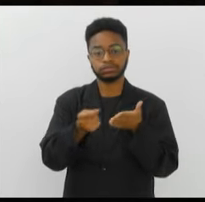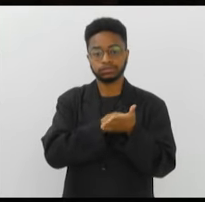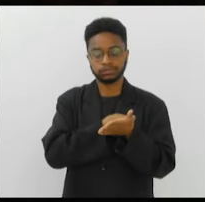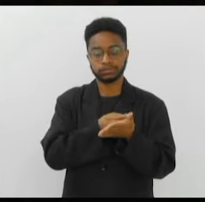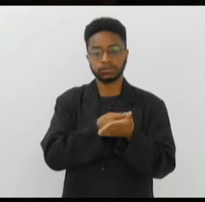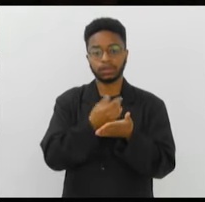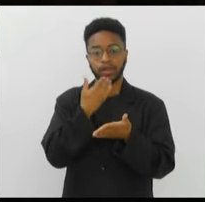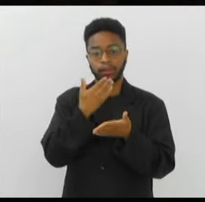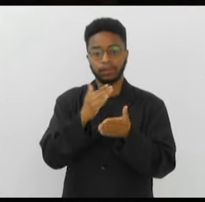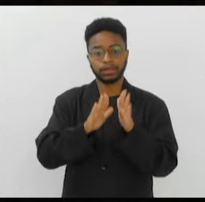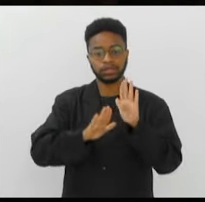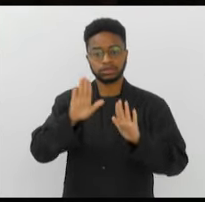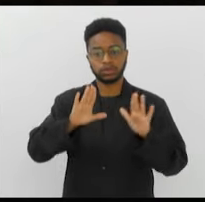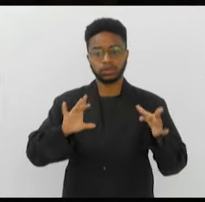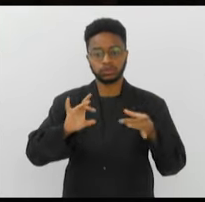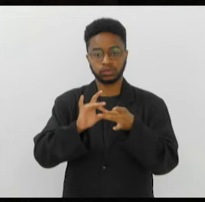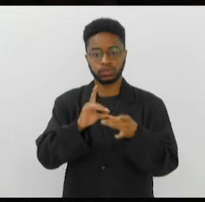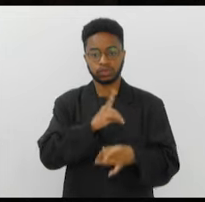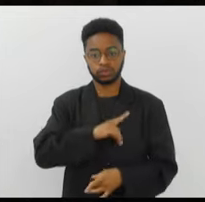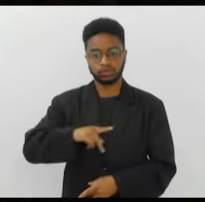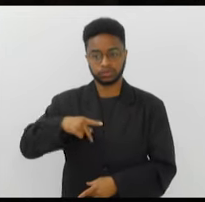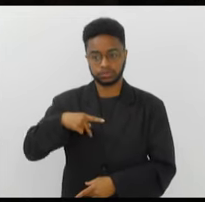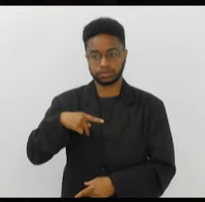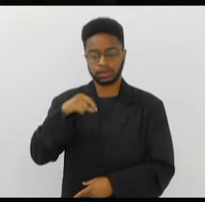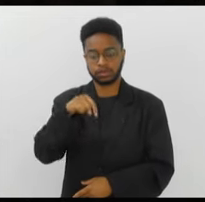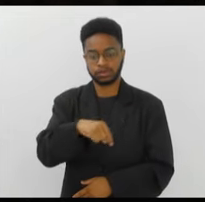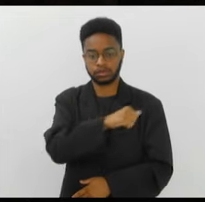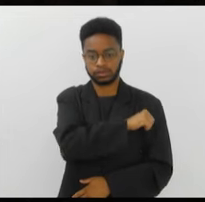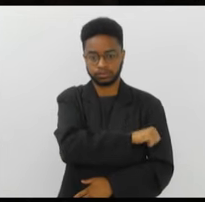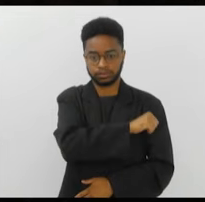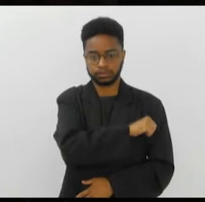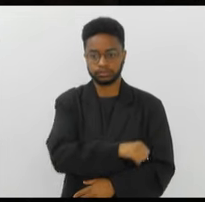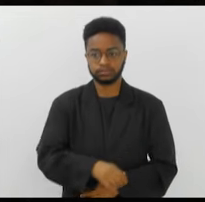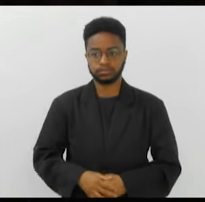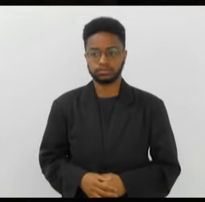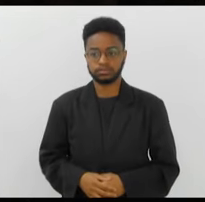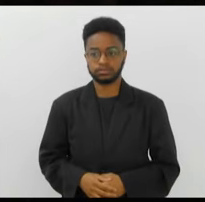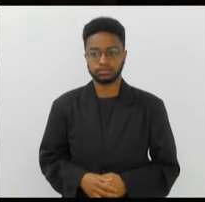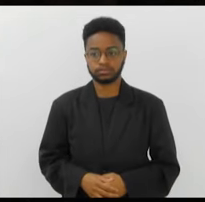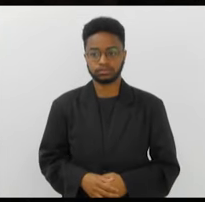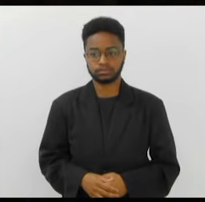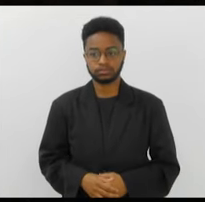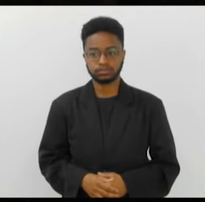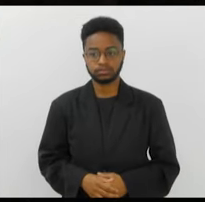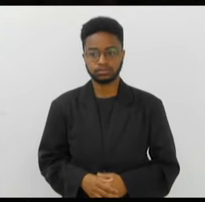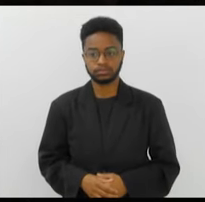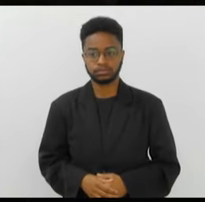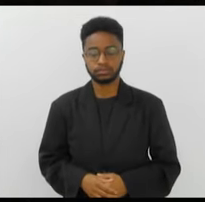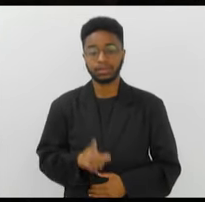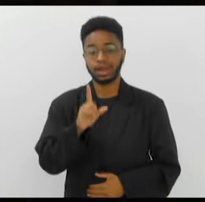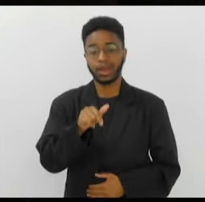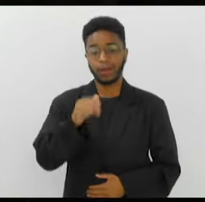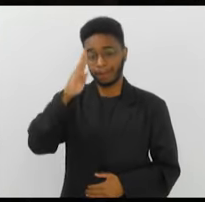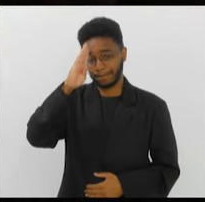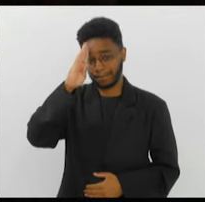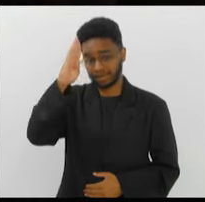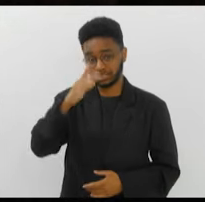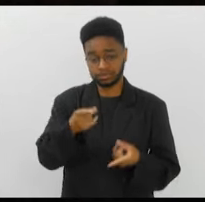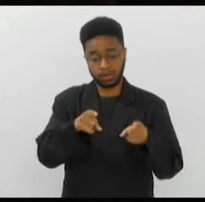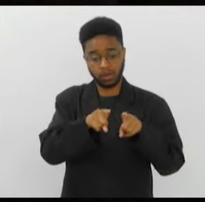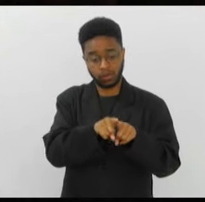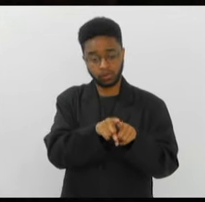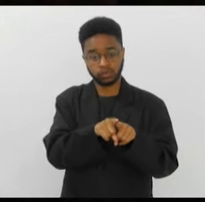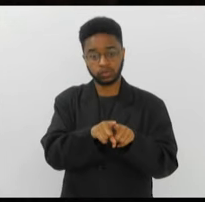em conluio com a Defensoria Pública do Estado do Rio de Janeiro, é um dos principais aliados